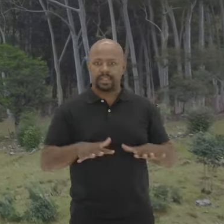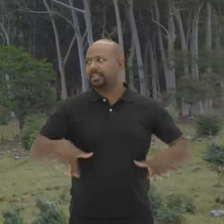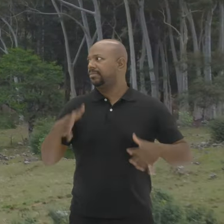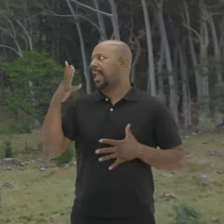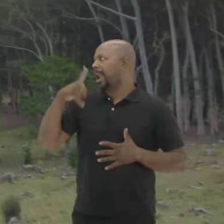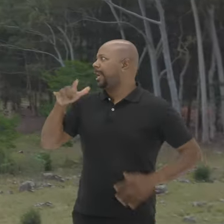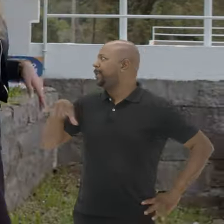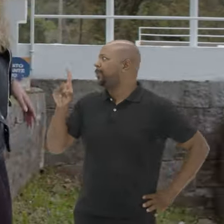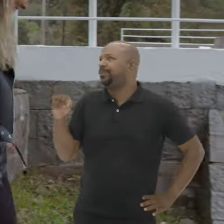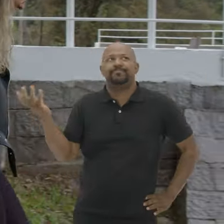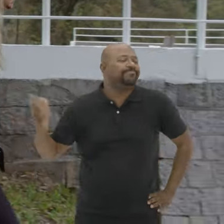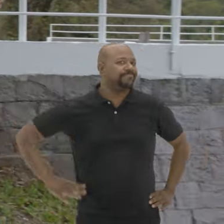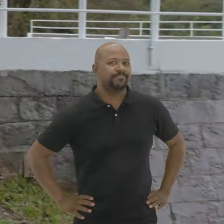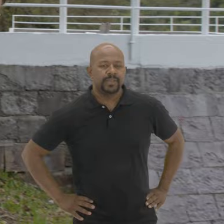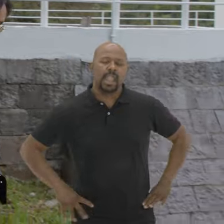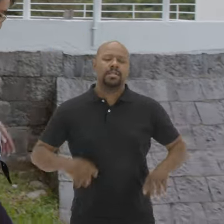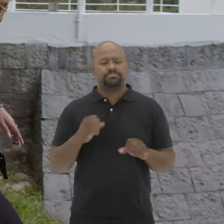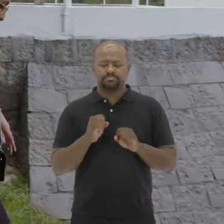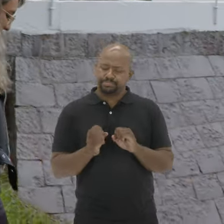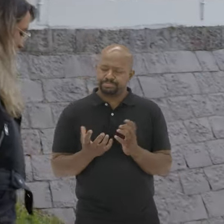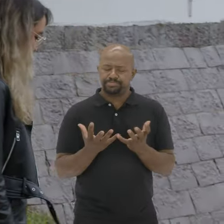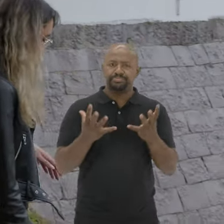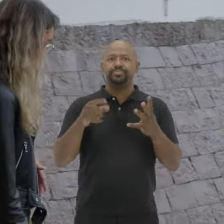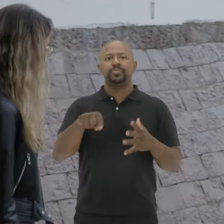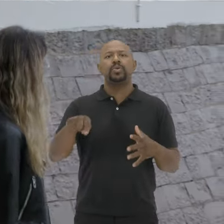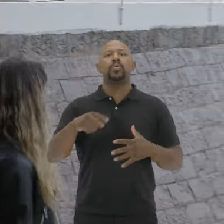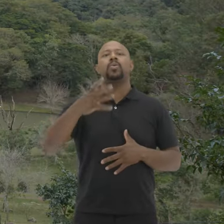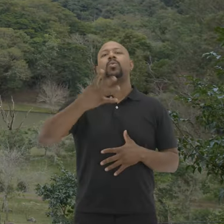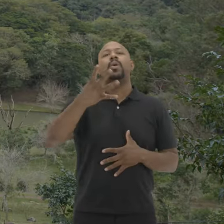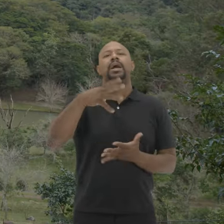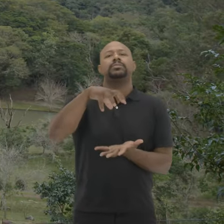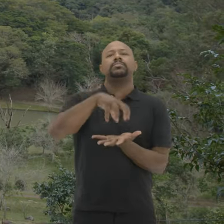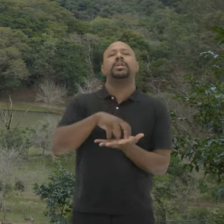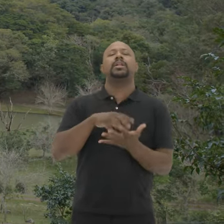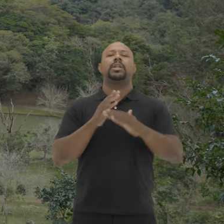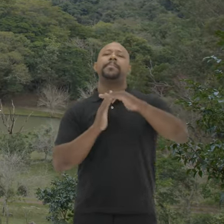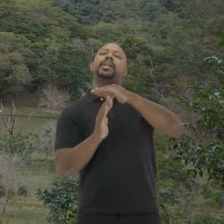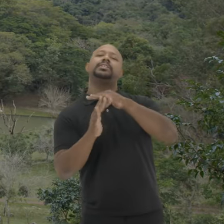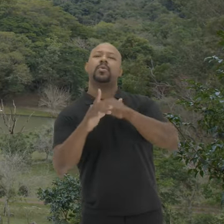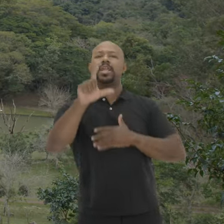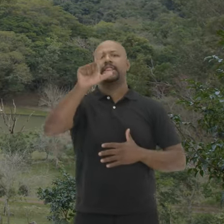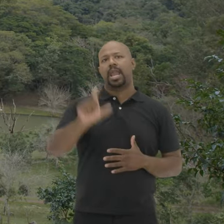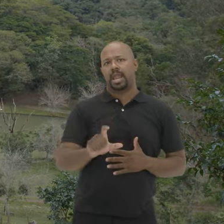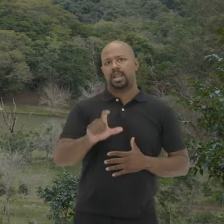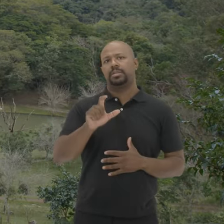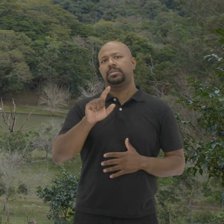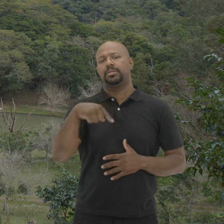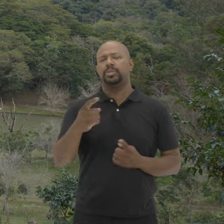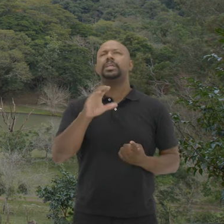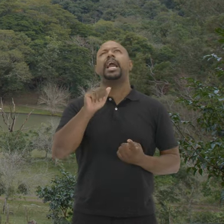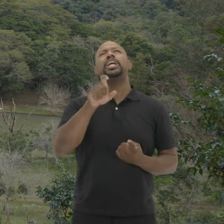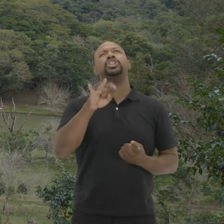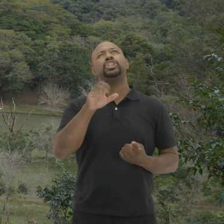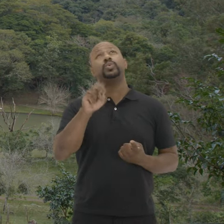nesse lugar lindo. E aí se estabeleceu por aqui o quarto núcleo da imigração italiana. Depois de